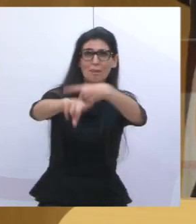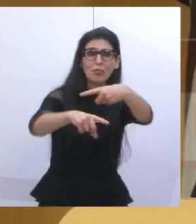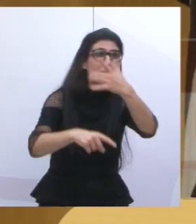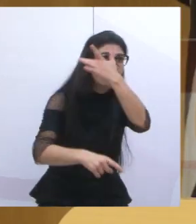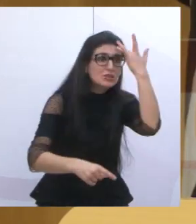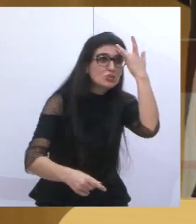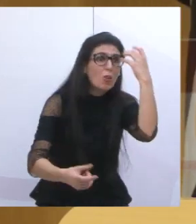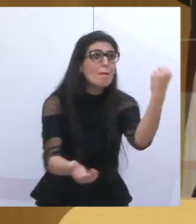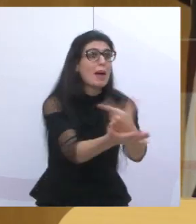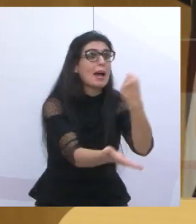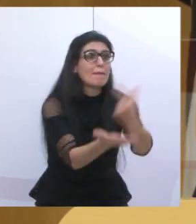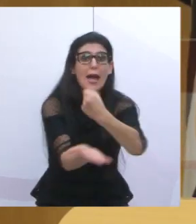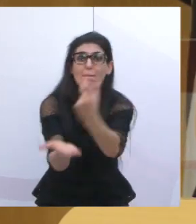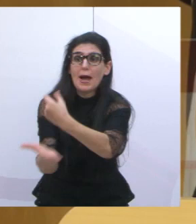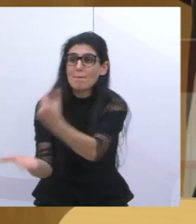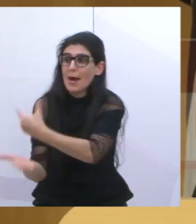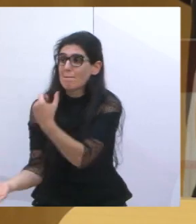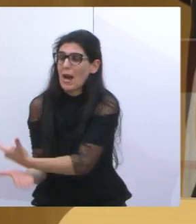devolver o dinheiro.